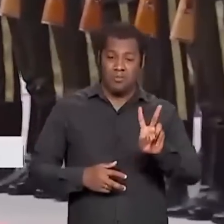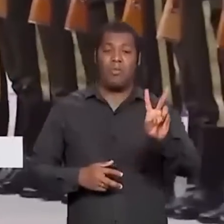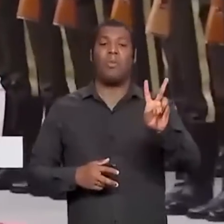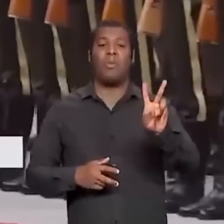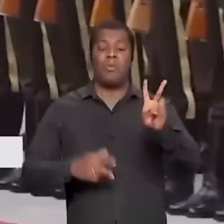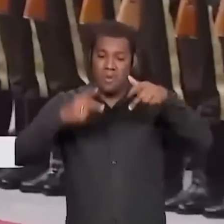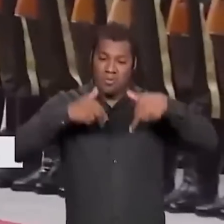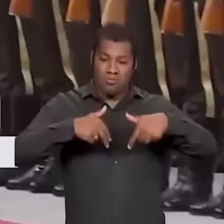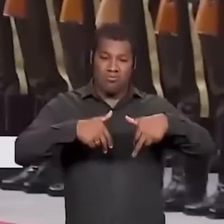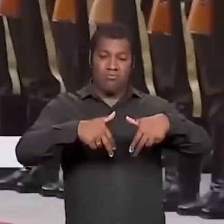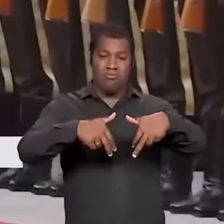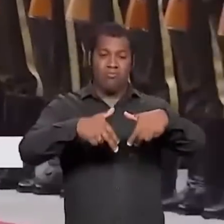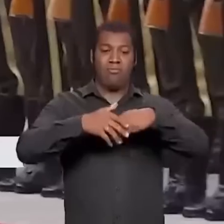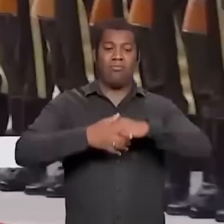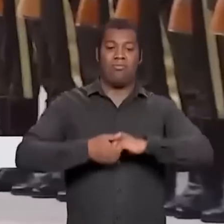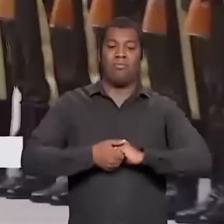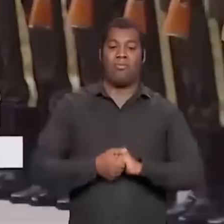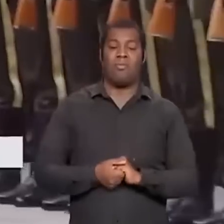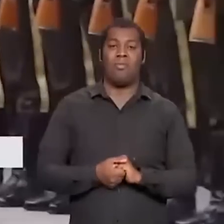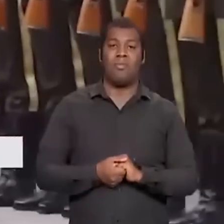lado a lado, as tropas ali perfiladas,